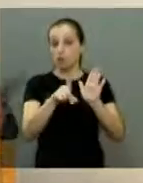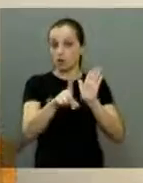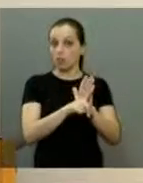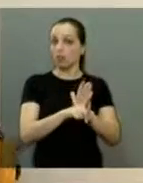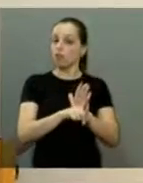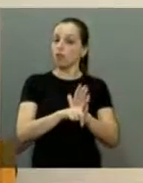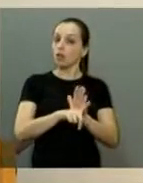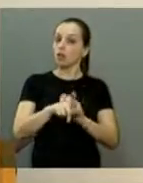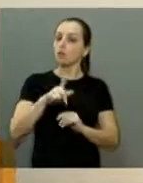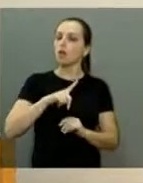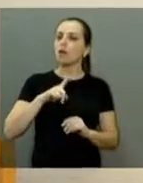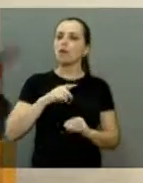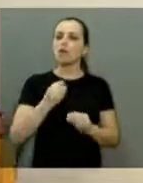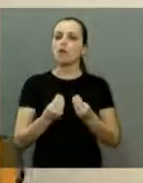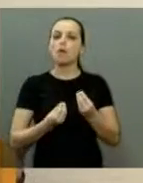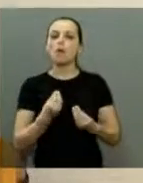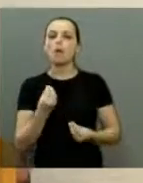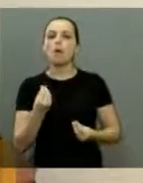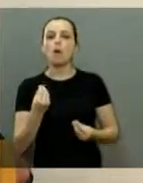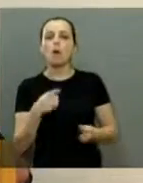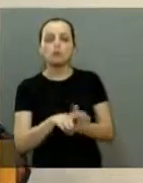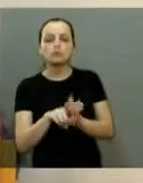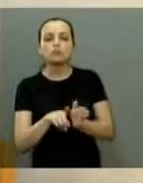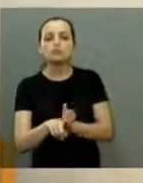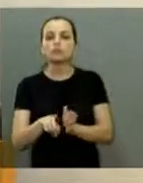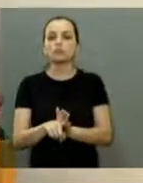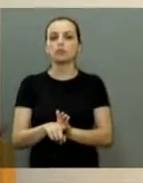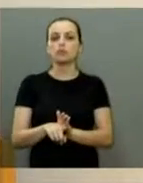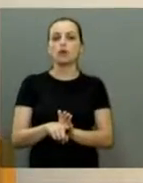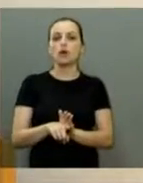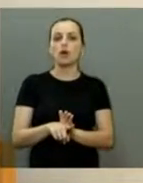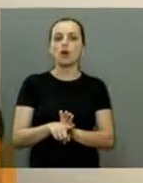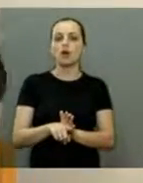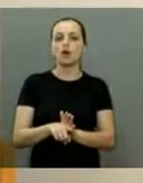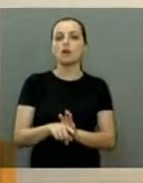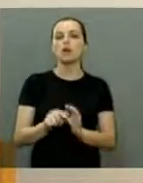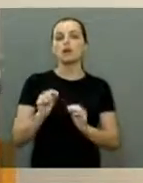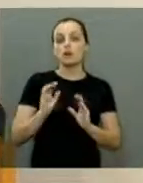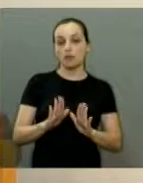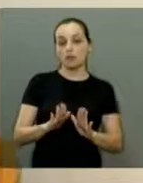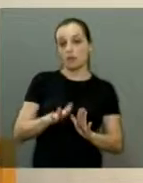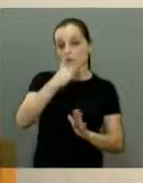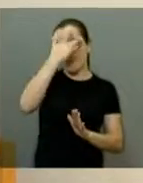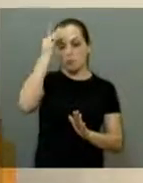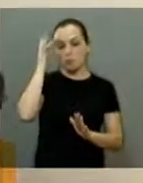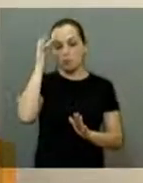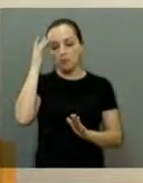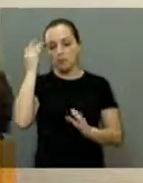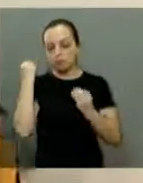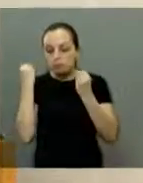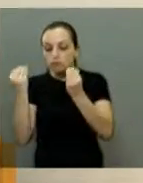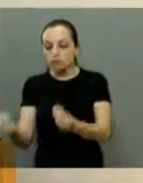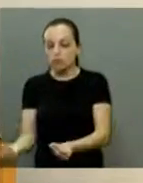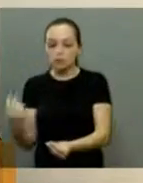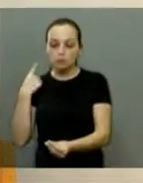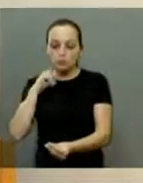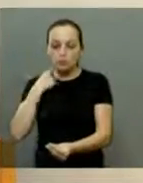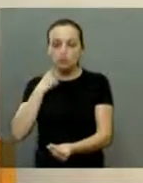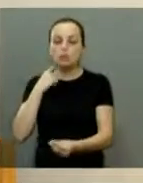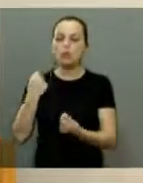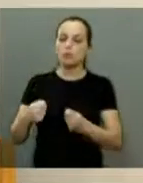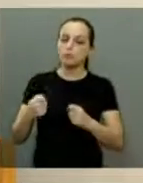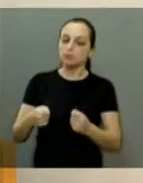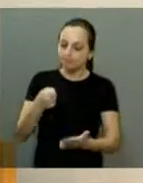é algo pra questionar qual é do cigarro não ia pegar mais um fiscalizou o outro então quem jogar um papel na rua tem que ser cobrado a